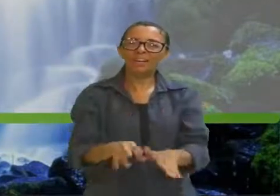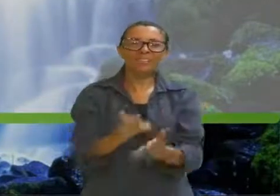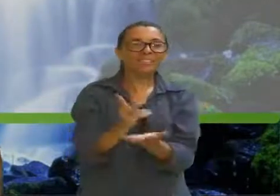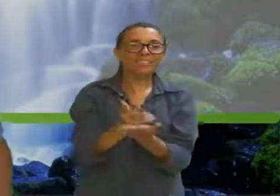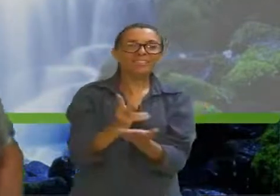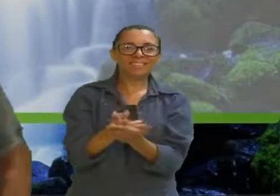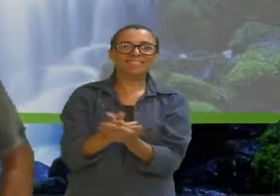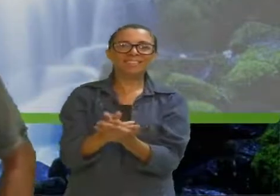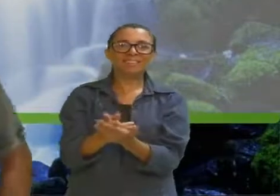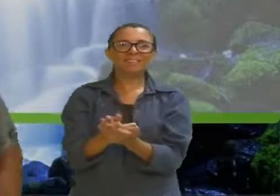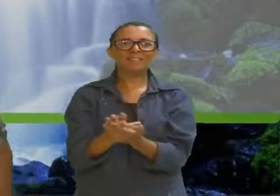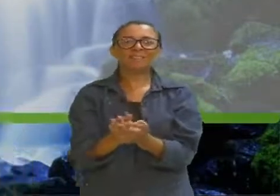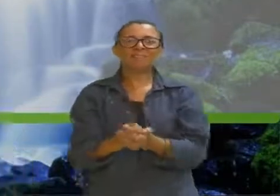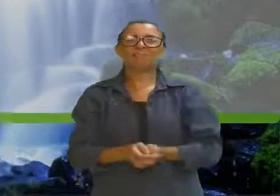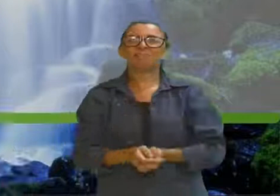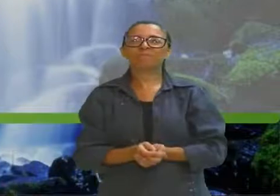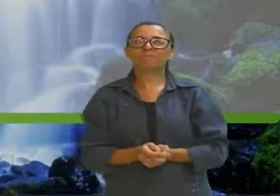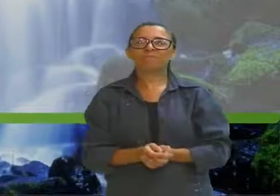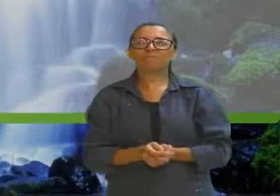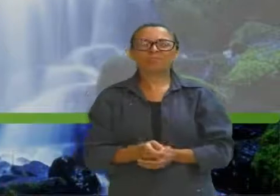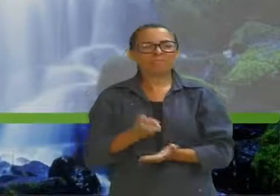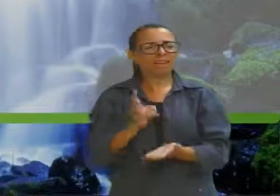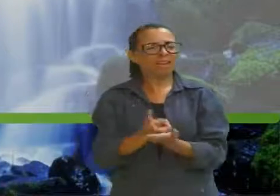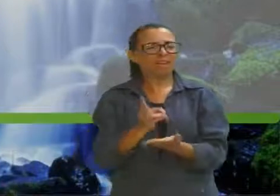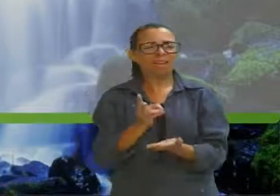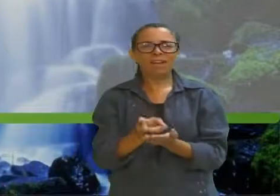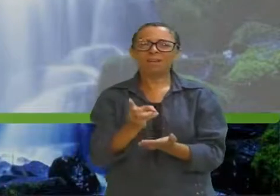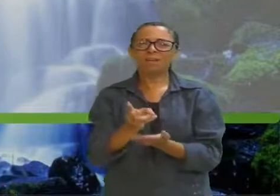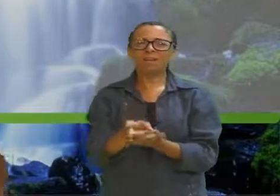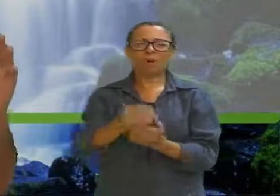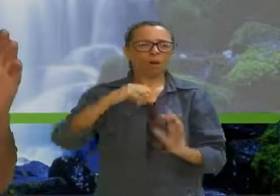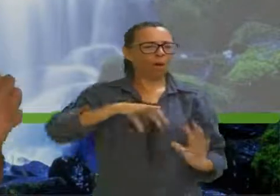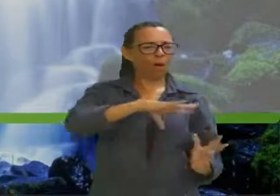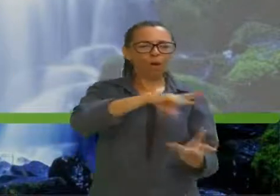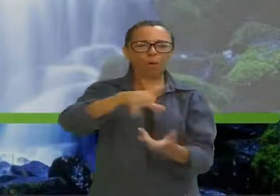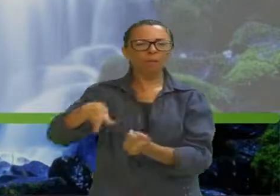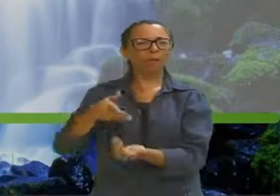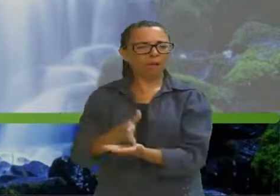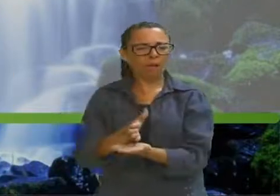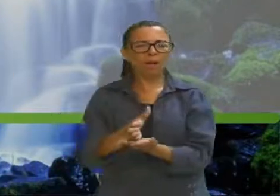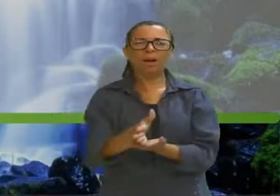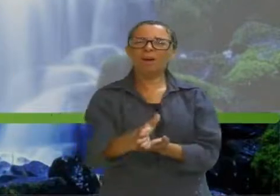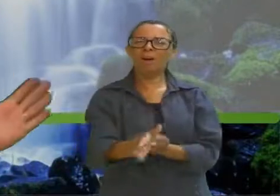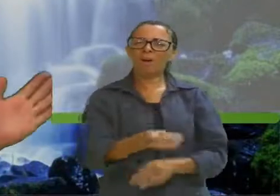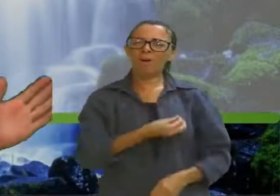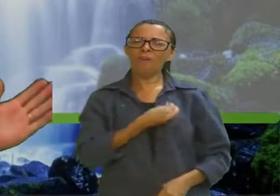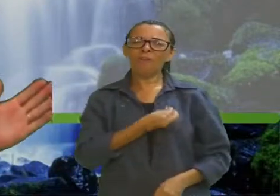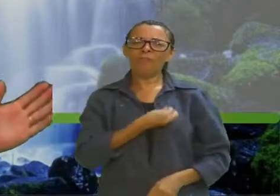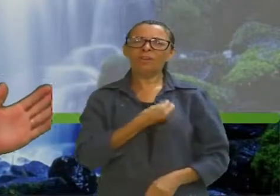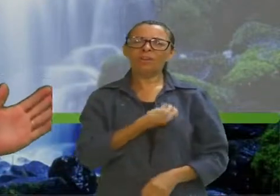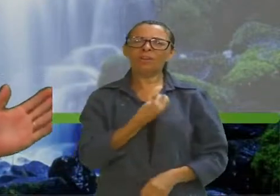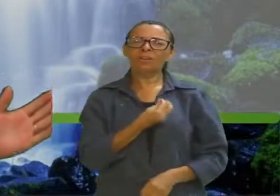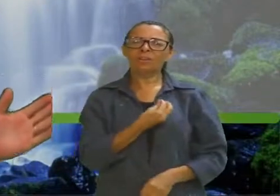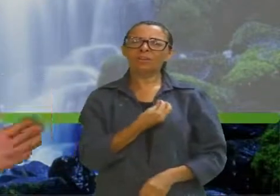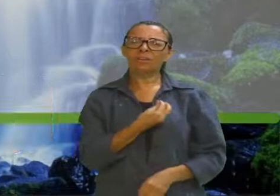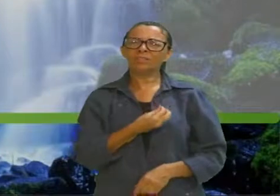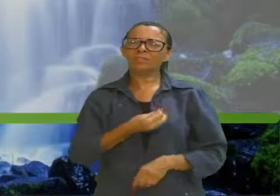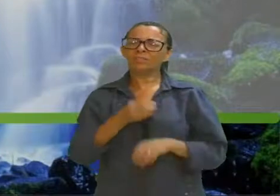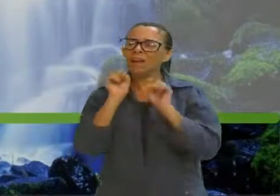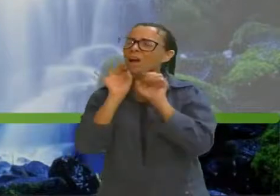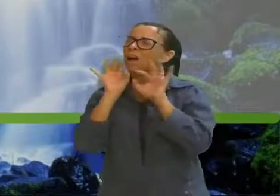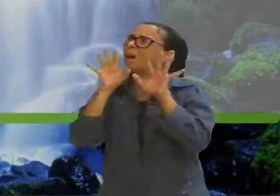para a eternidade ou quando Jesus vir a julgar os vivos e os mortos. Amados, o